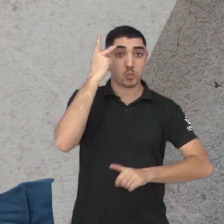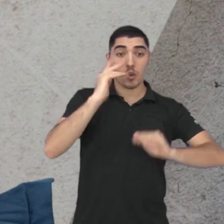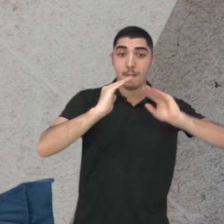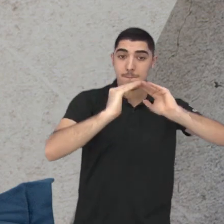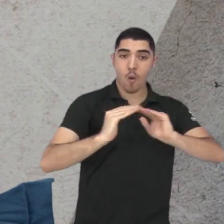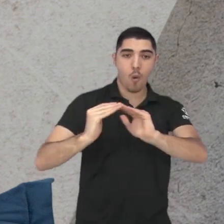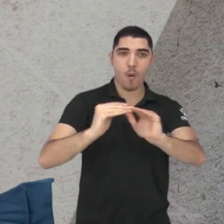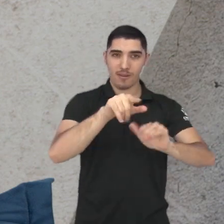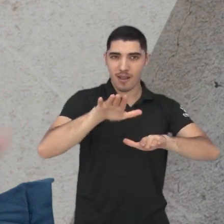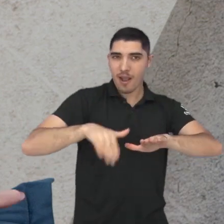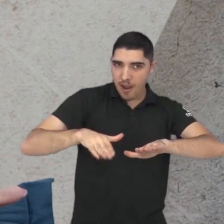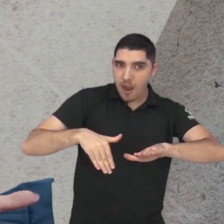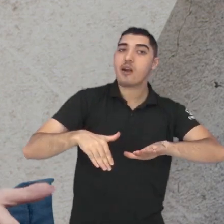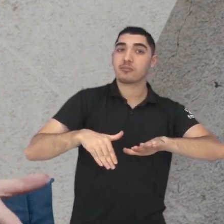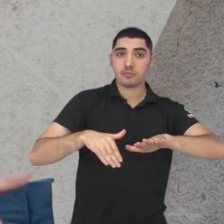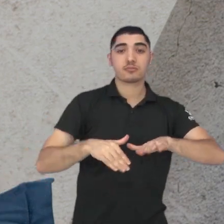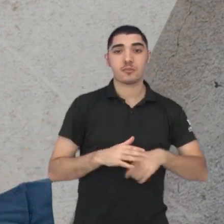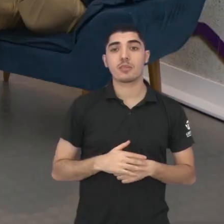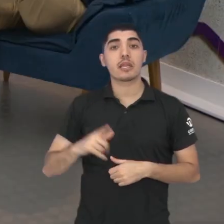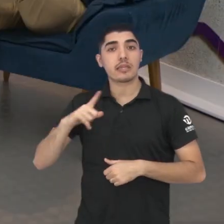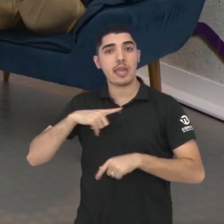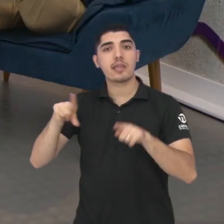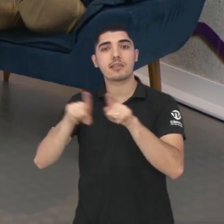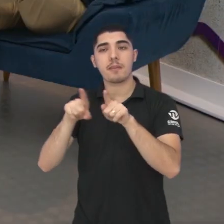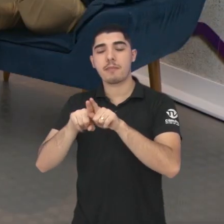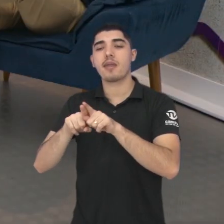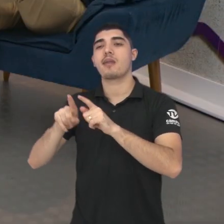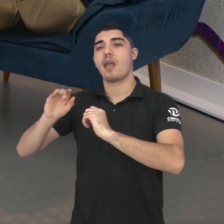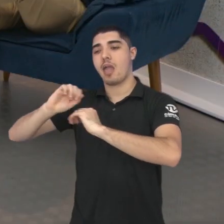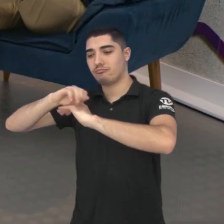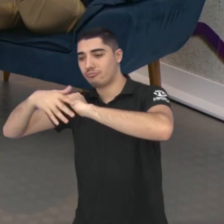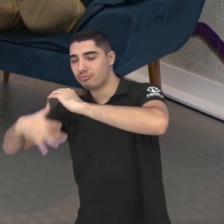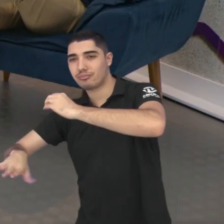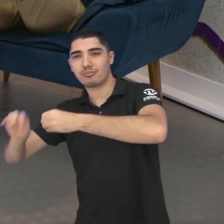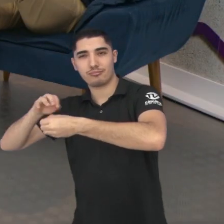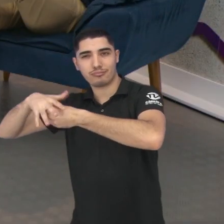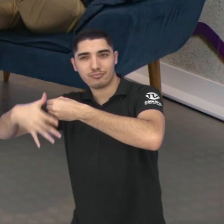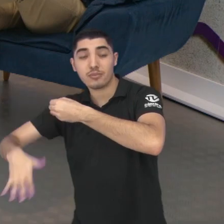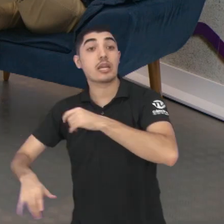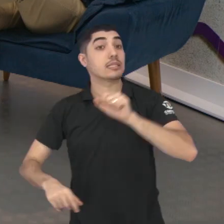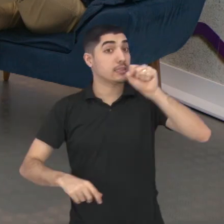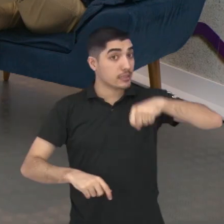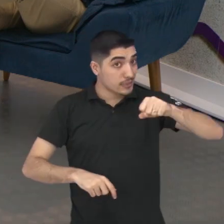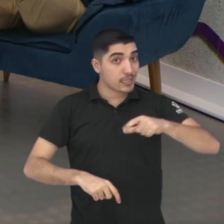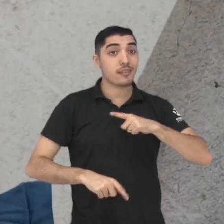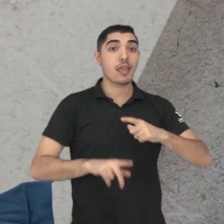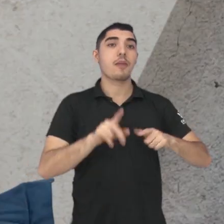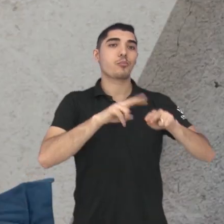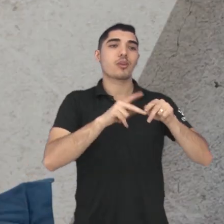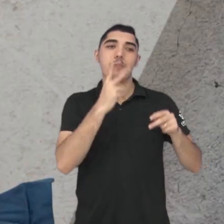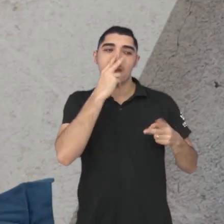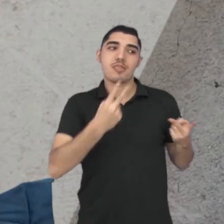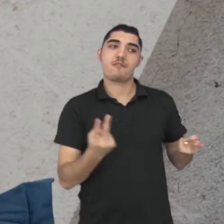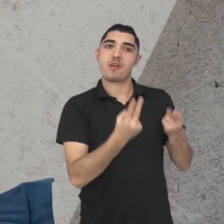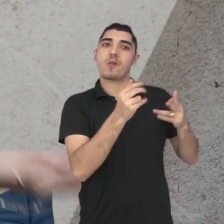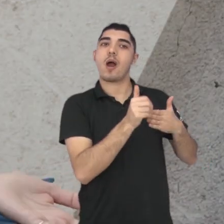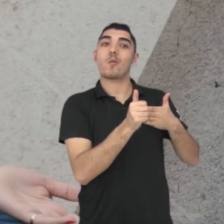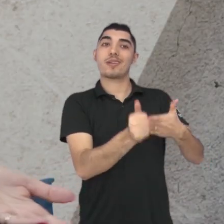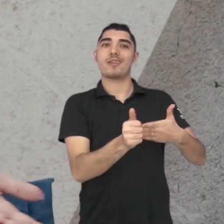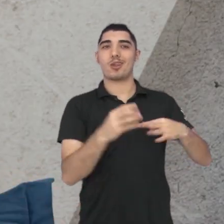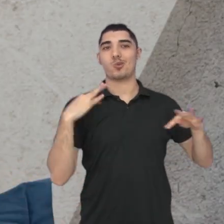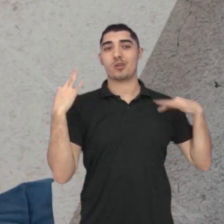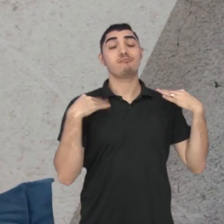caiçaras, por exemplo, comida regional. Temos as cachoeiras, né, aqui. Então valoriza o guia de turismo. Então, assim, é